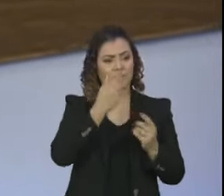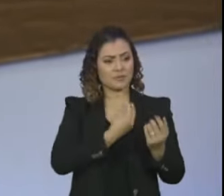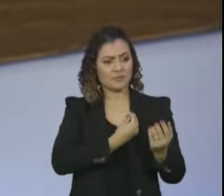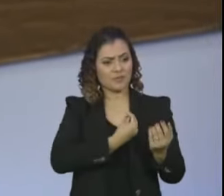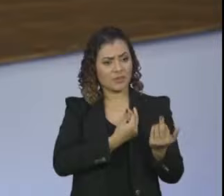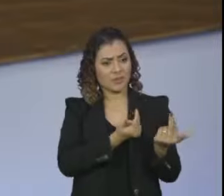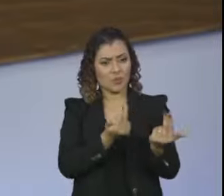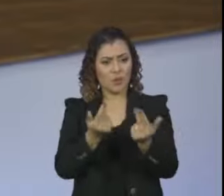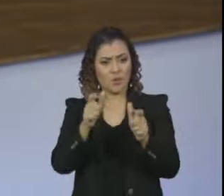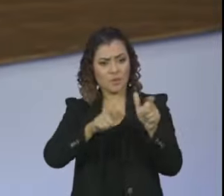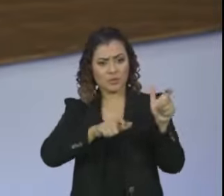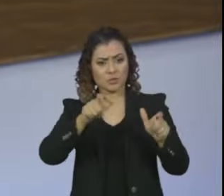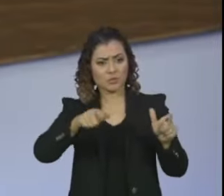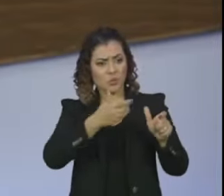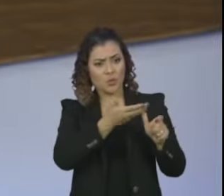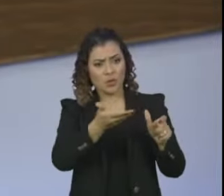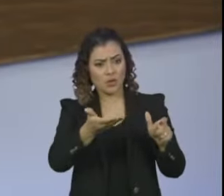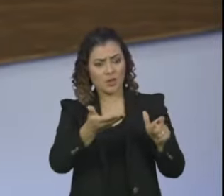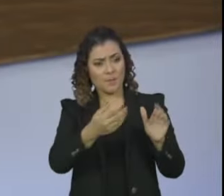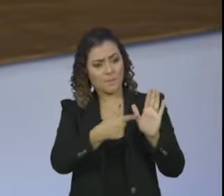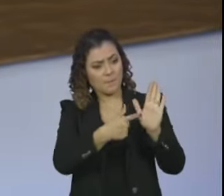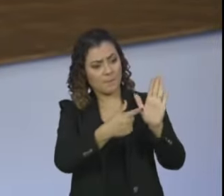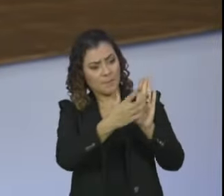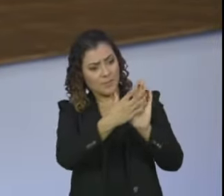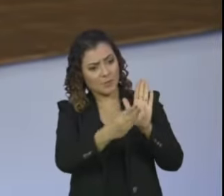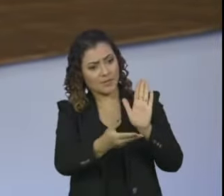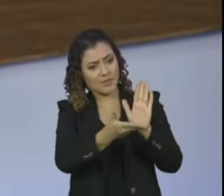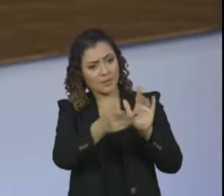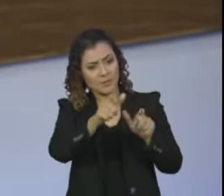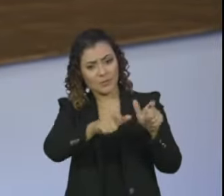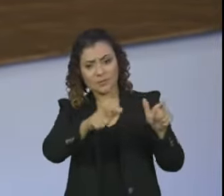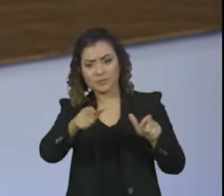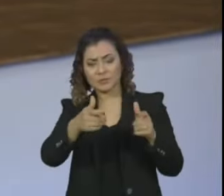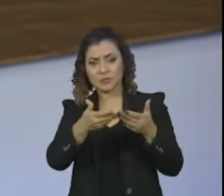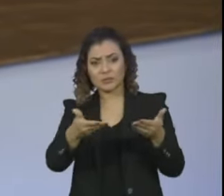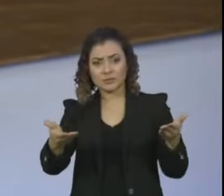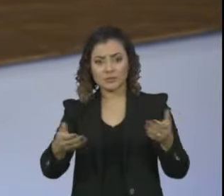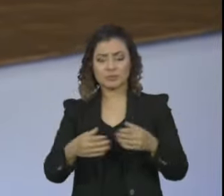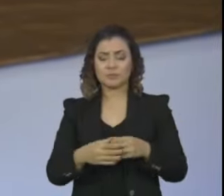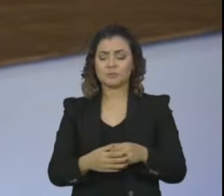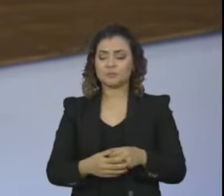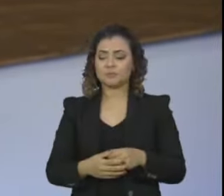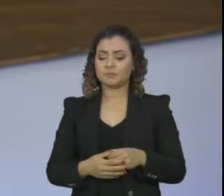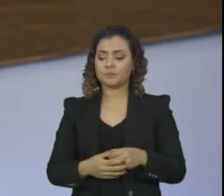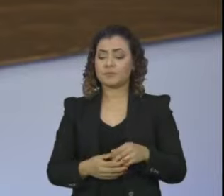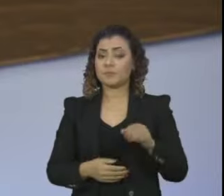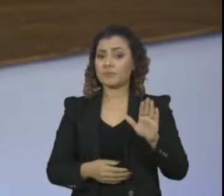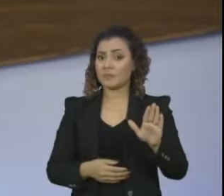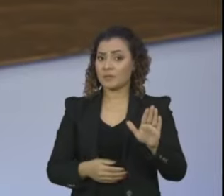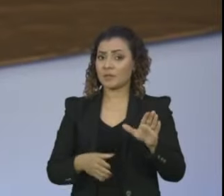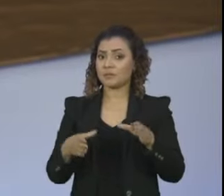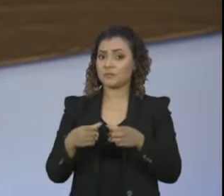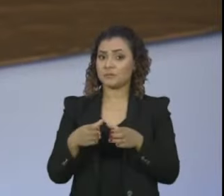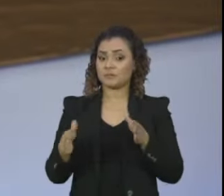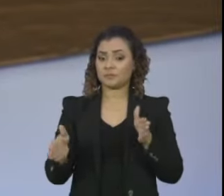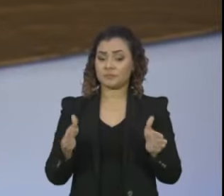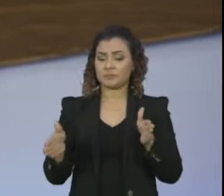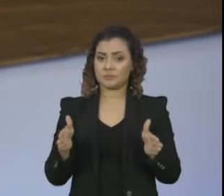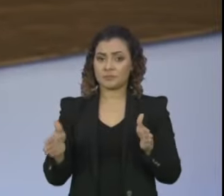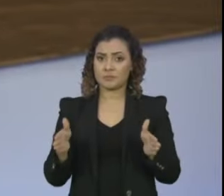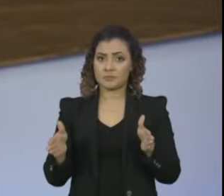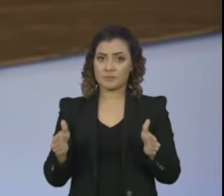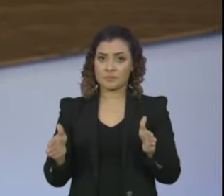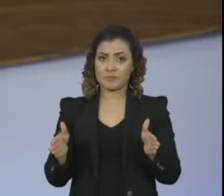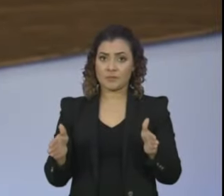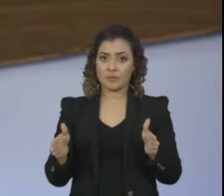cotidiano seja a pessoa que dá o exemplo da o exemplo para os demais na colonização da no